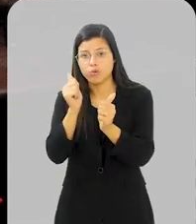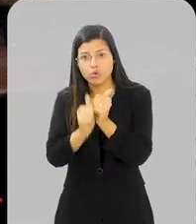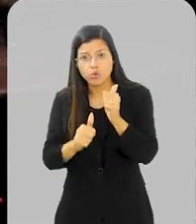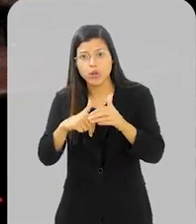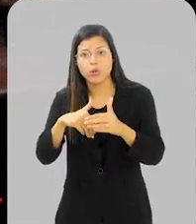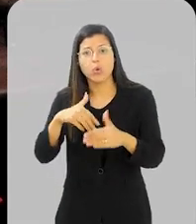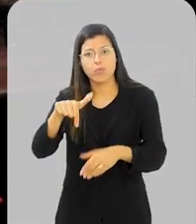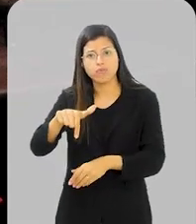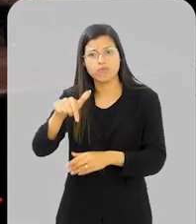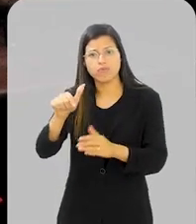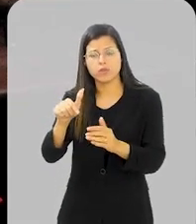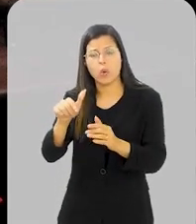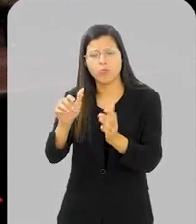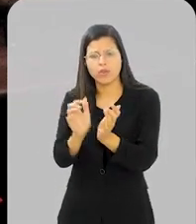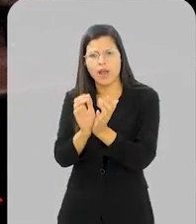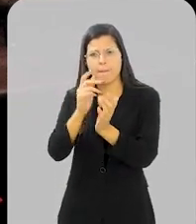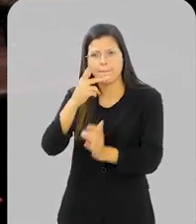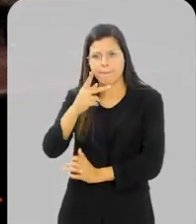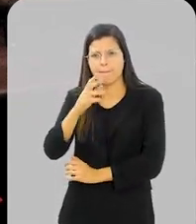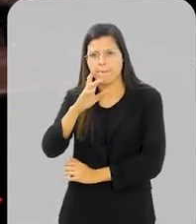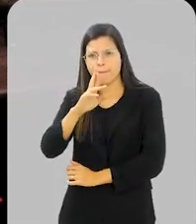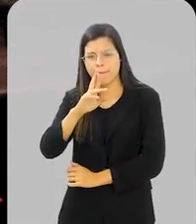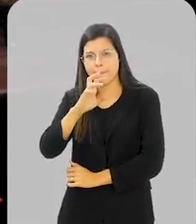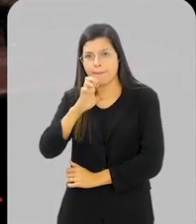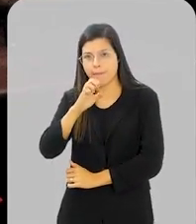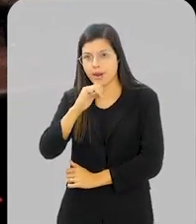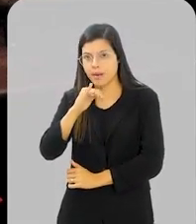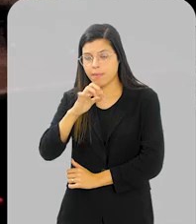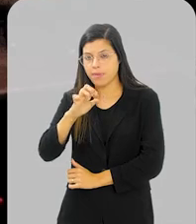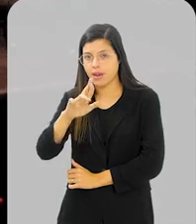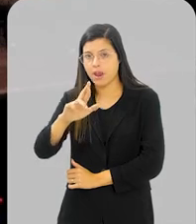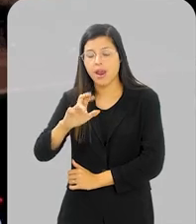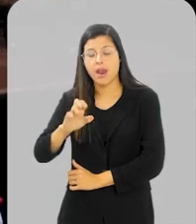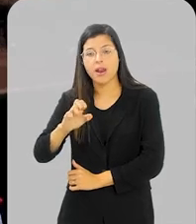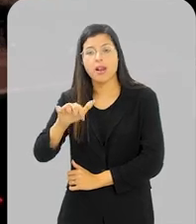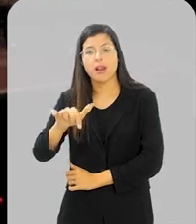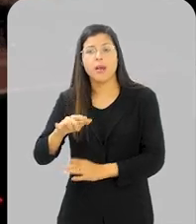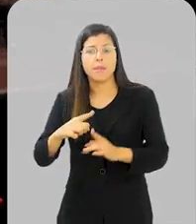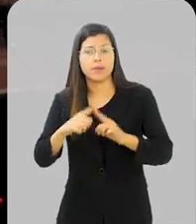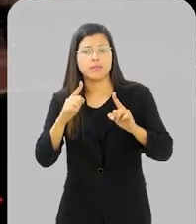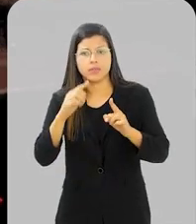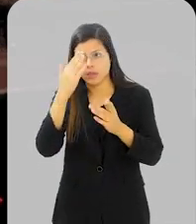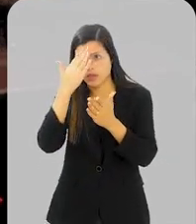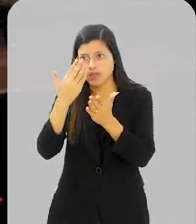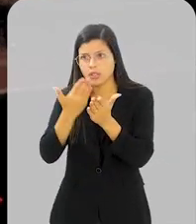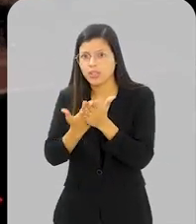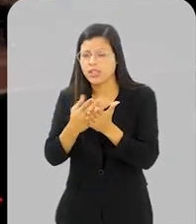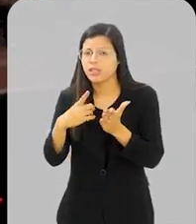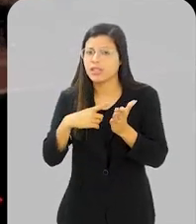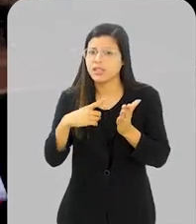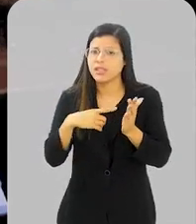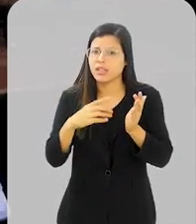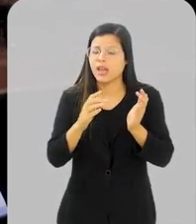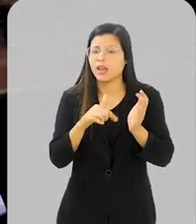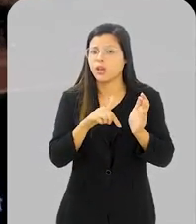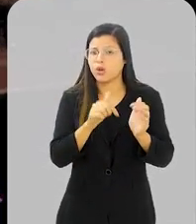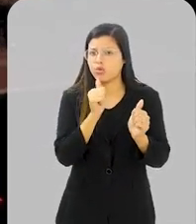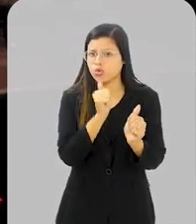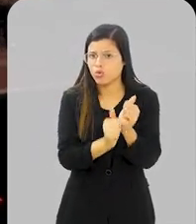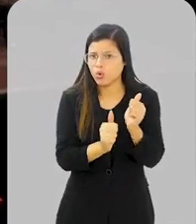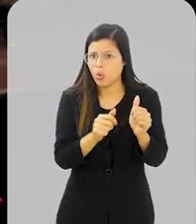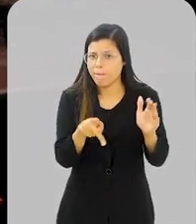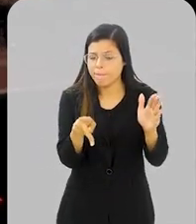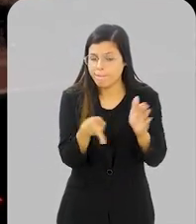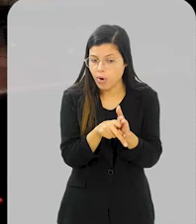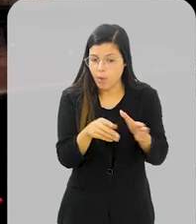Premier League. Beleza, concordo com você. Mas você não acha que existe jogador de seleção e jogador de clube? Porque eu não vi. Olha,